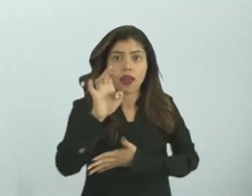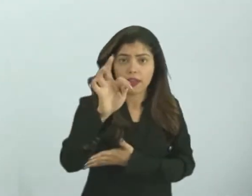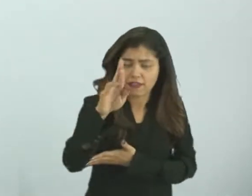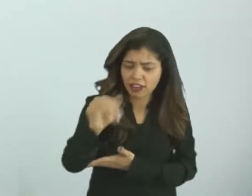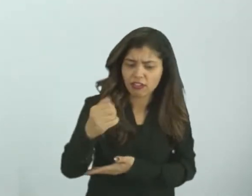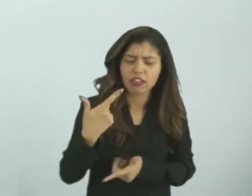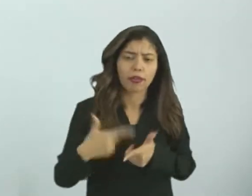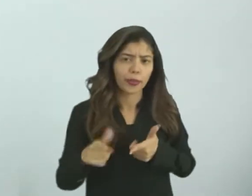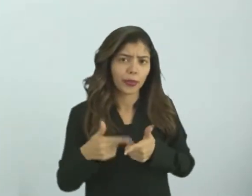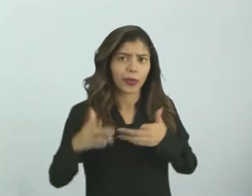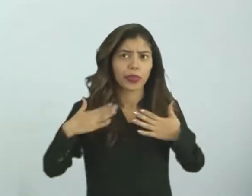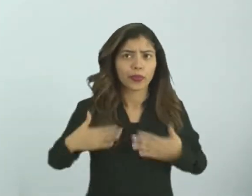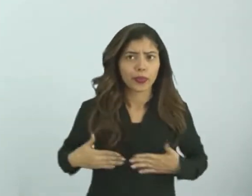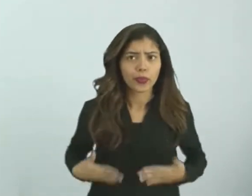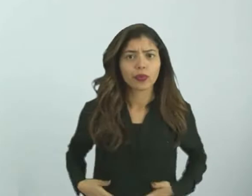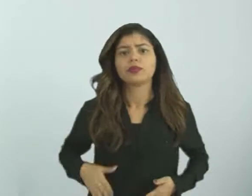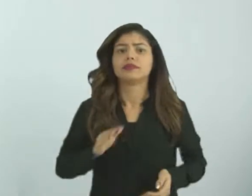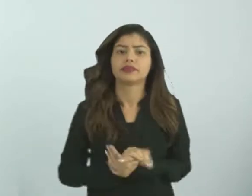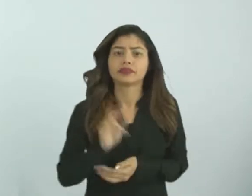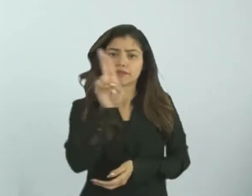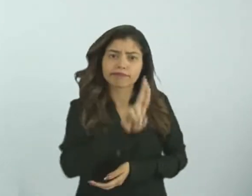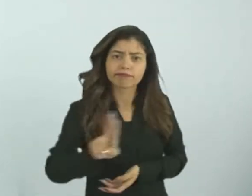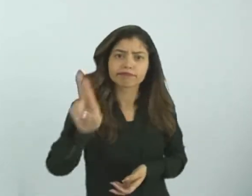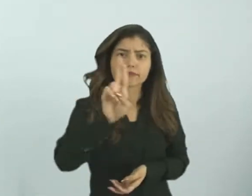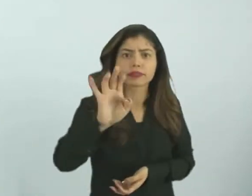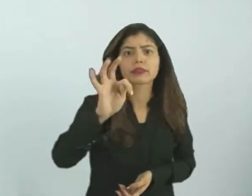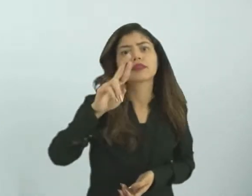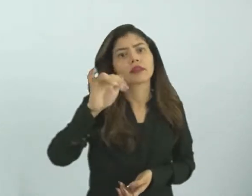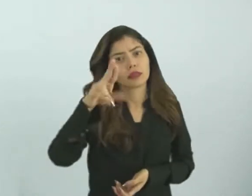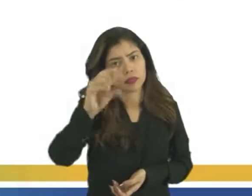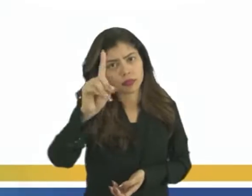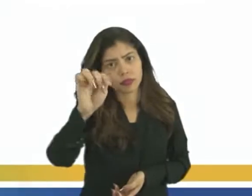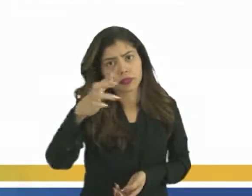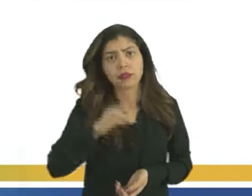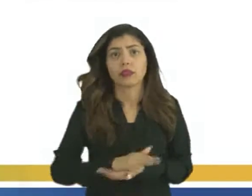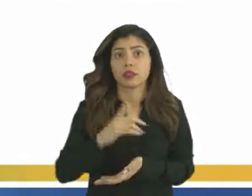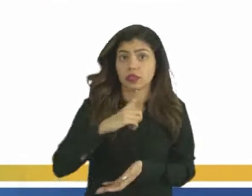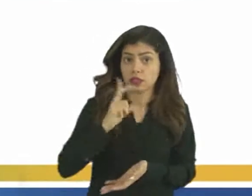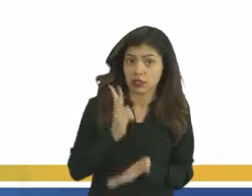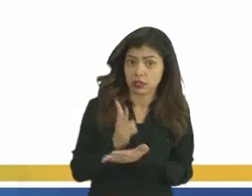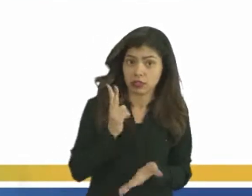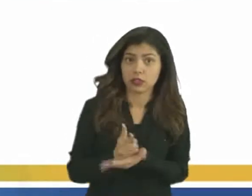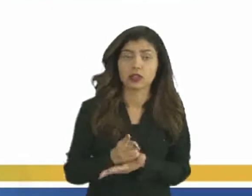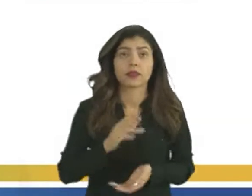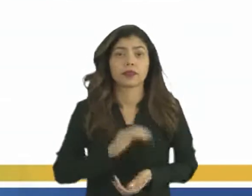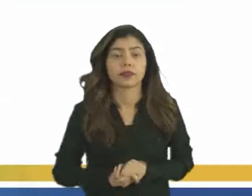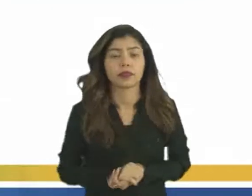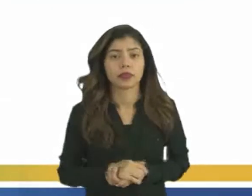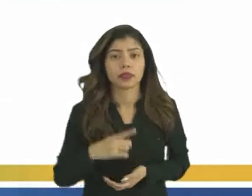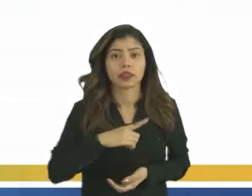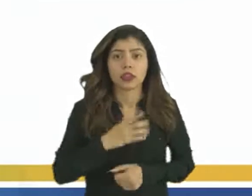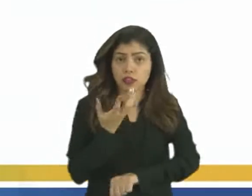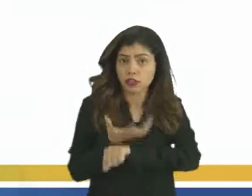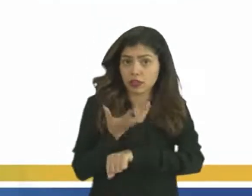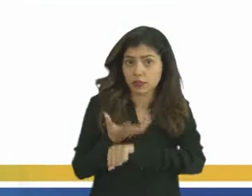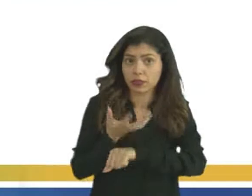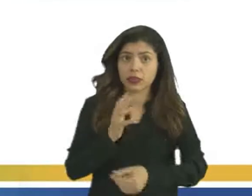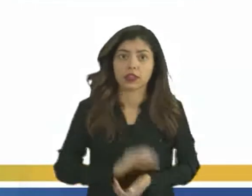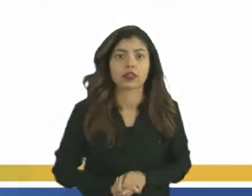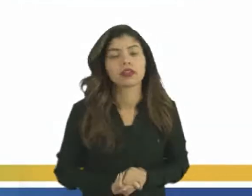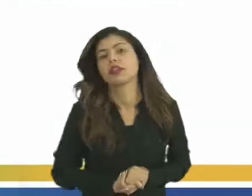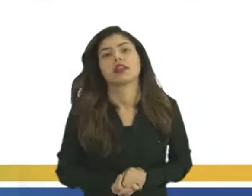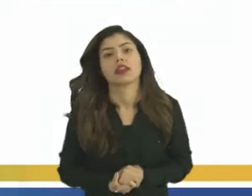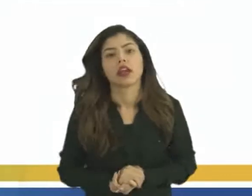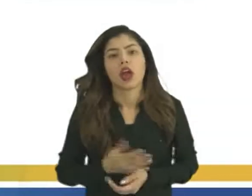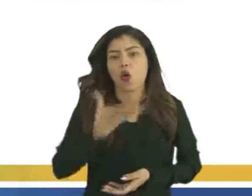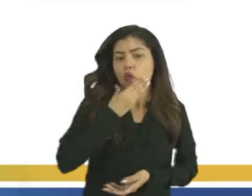colaterais do uso dos esteroides anabolizantes entre homens e adolescentes, né? A gente vai ver os efeitos em